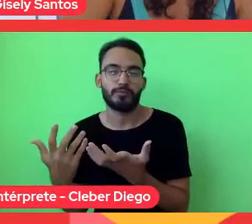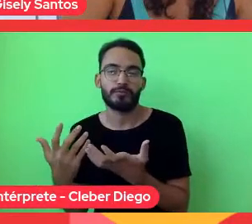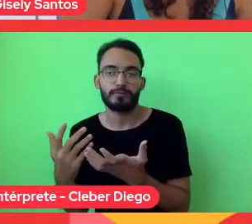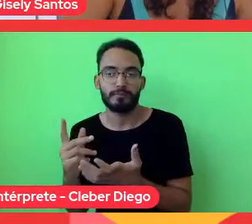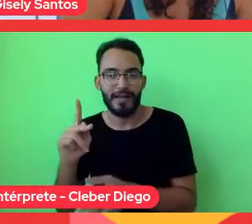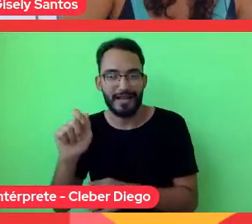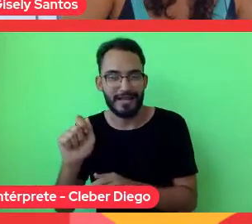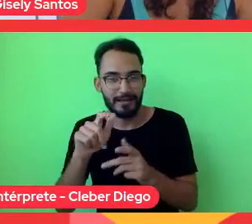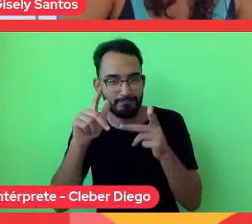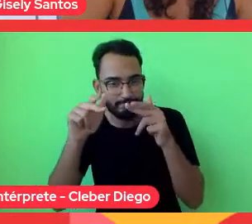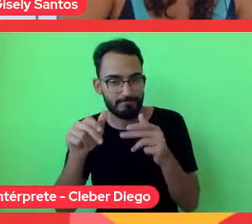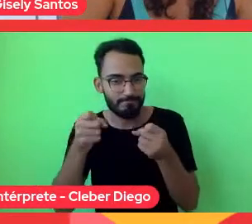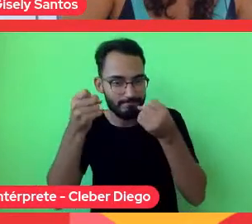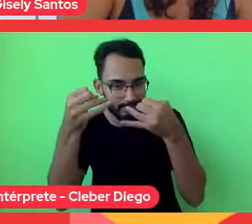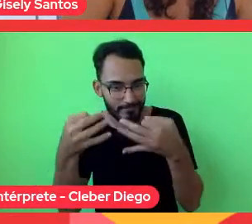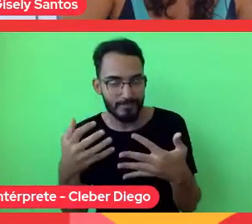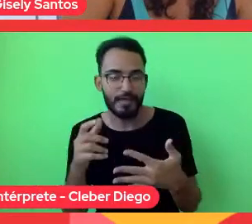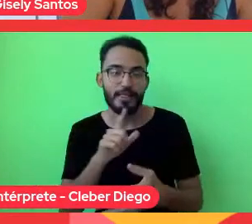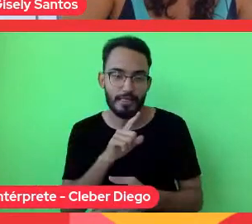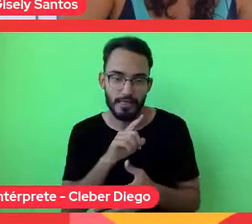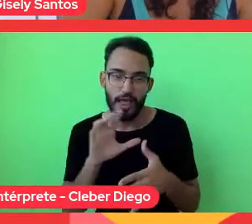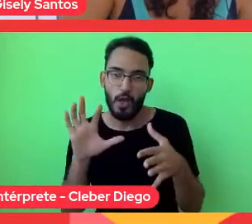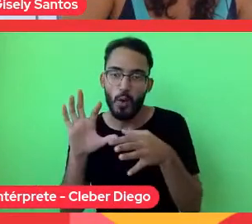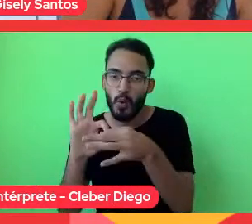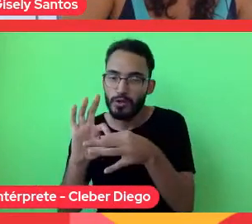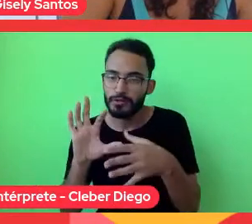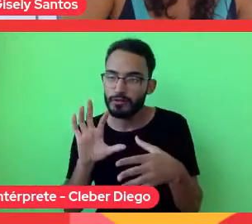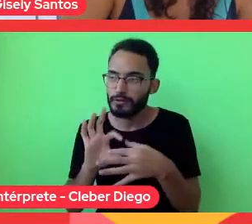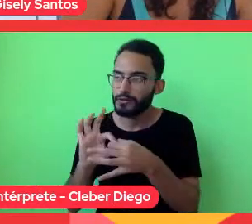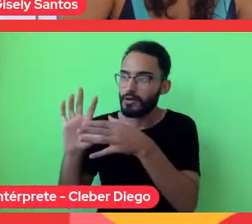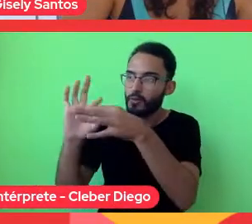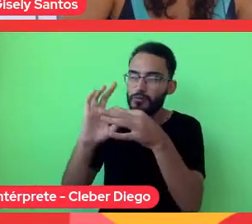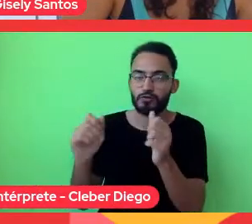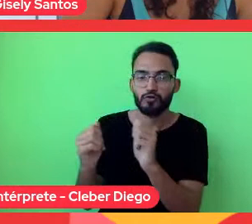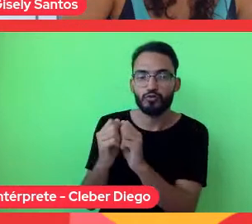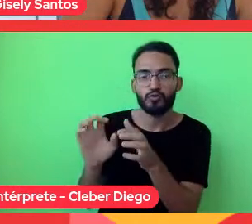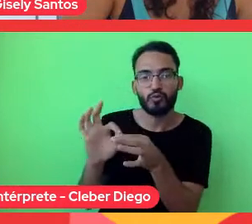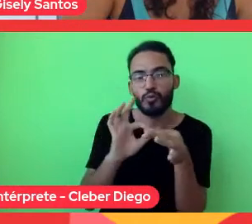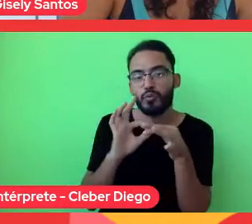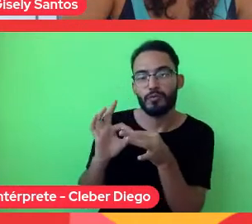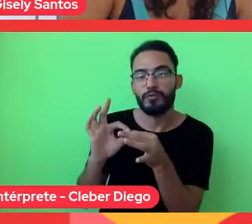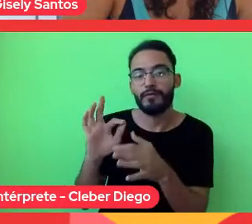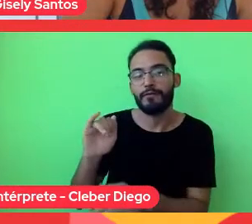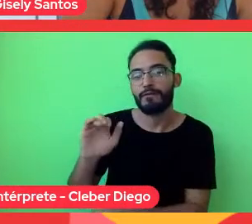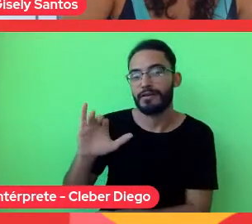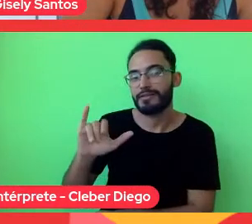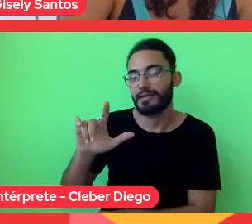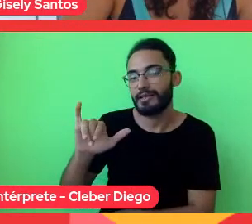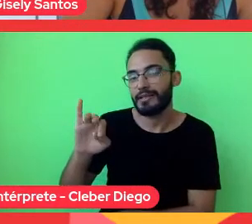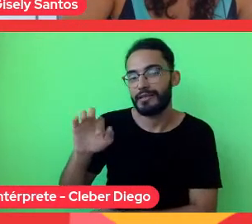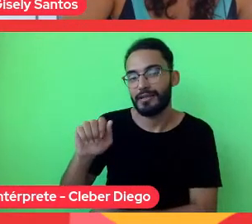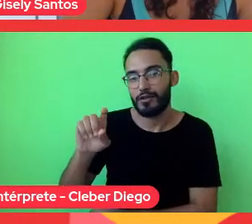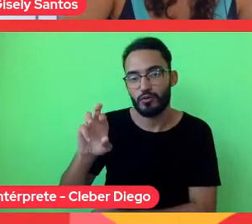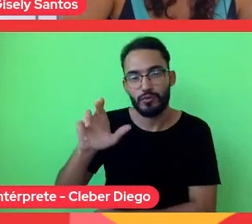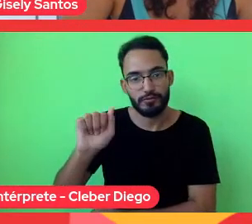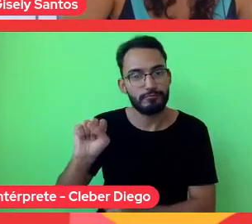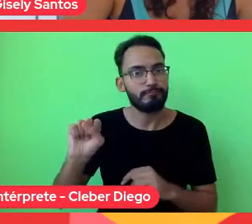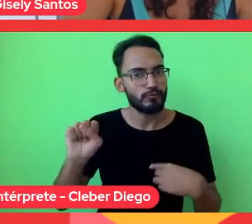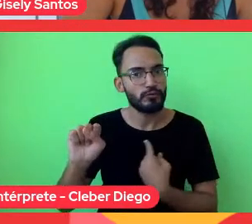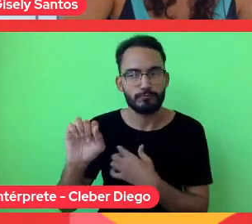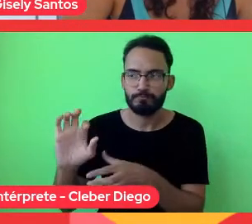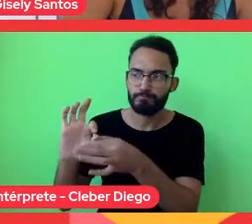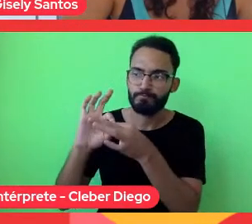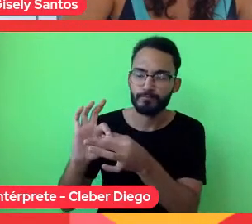falou mesmo, tem essa rede de conexão de todas as facilitadoras, então a gente pode ir se fortalecendo até